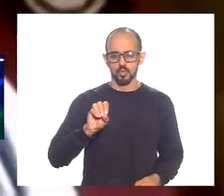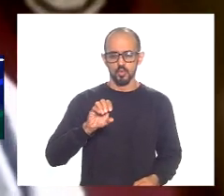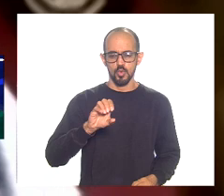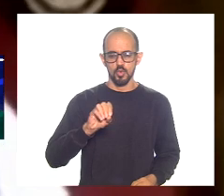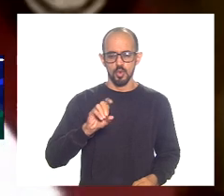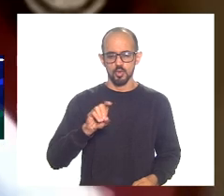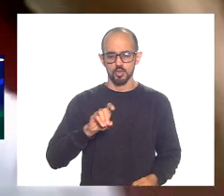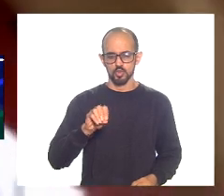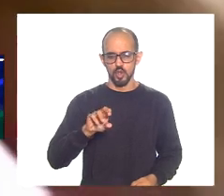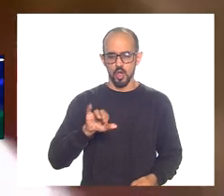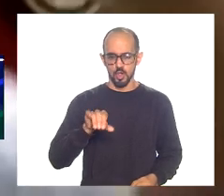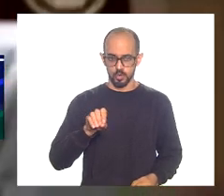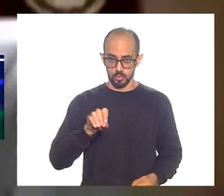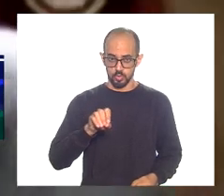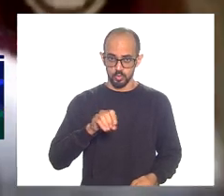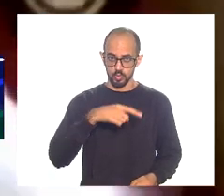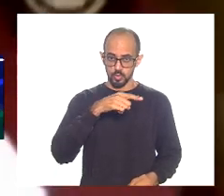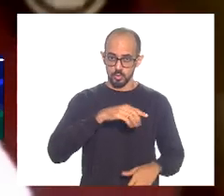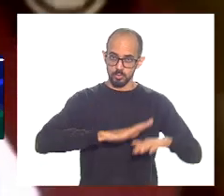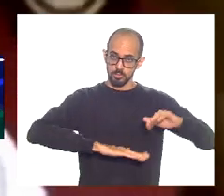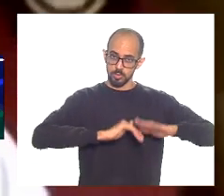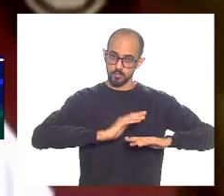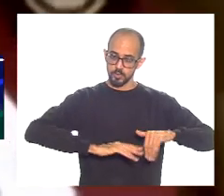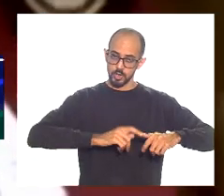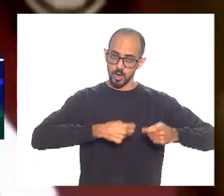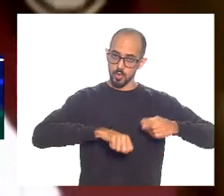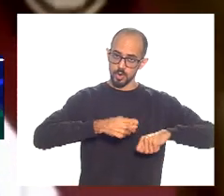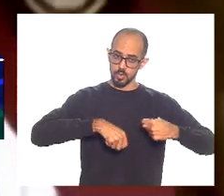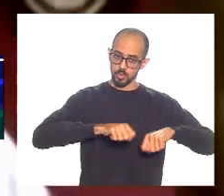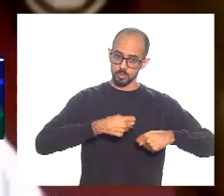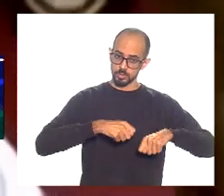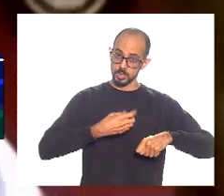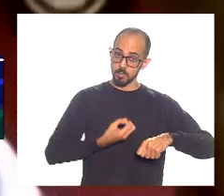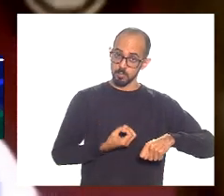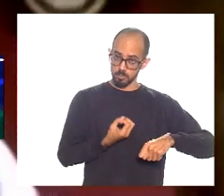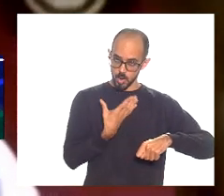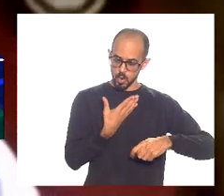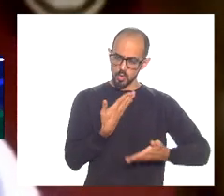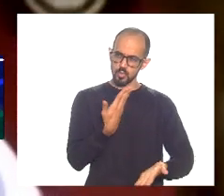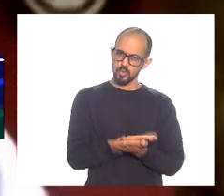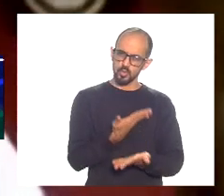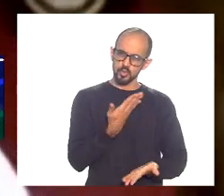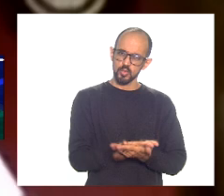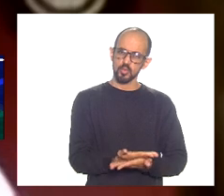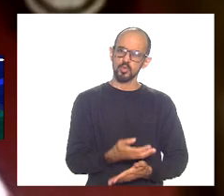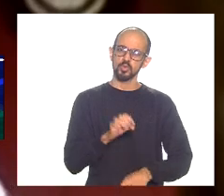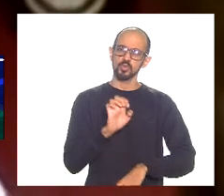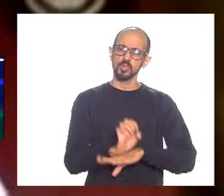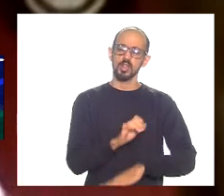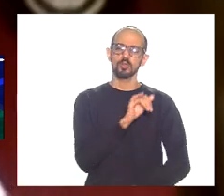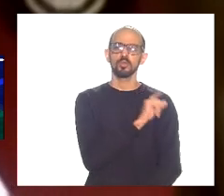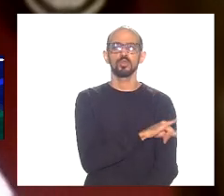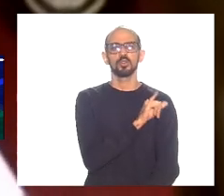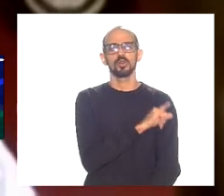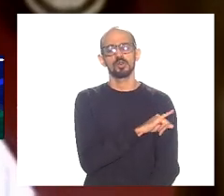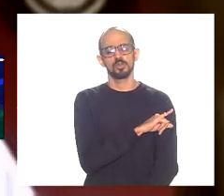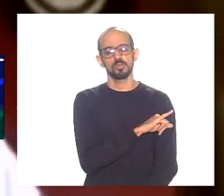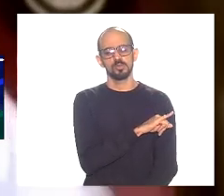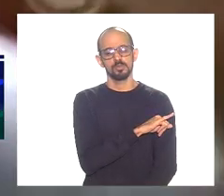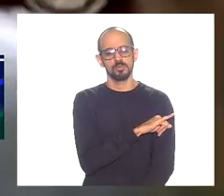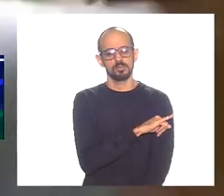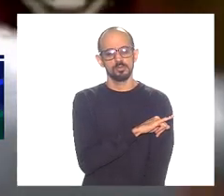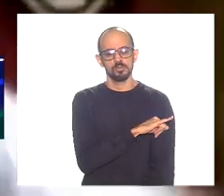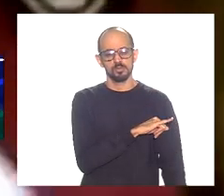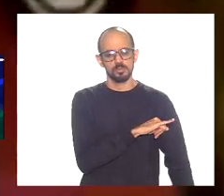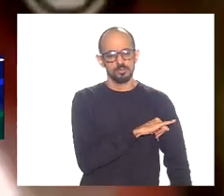o economista, bom economista, e que sempre foi estudioso do estado do Rio de Janeiro, não é?